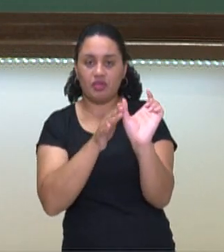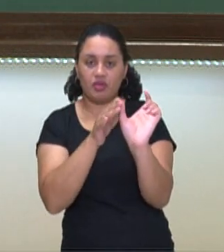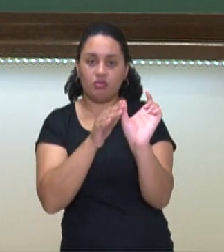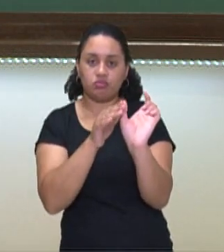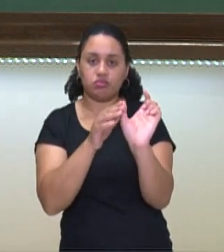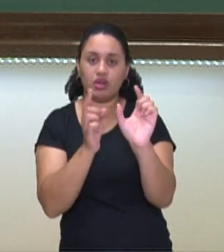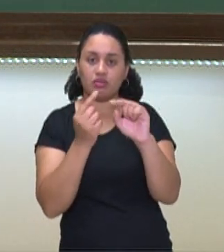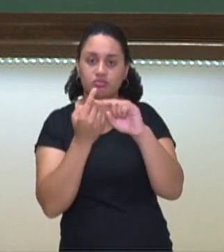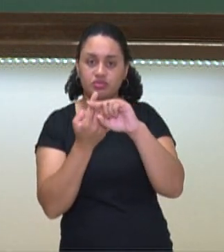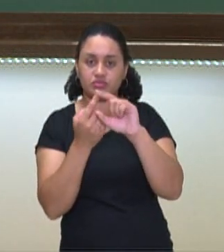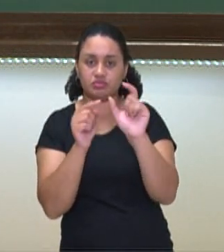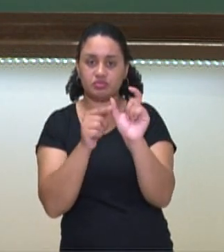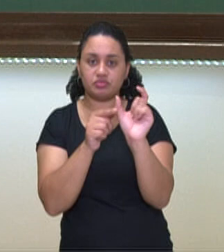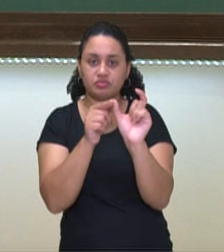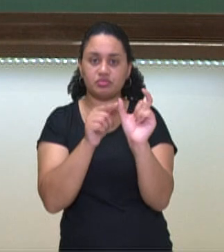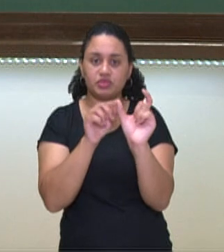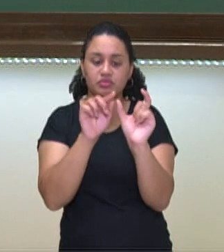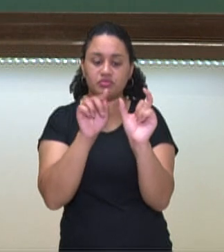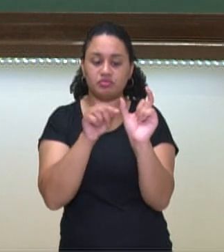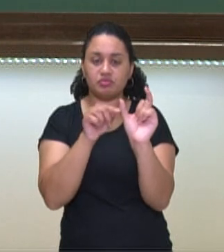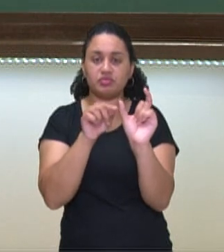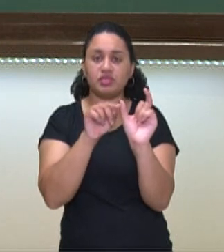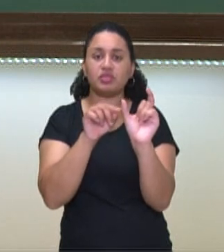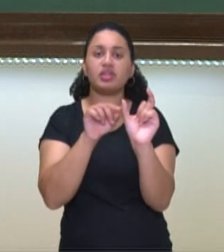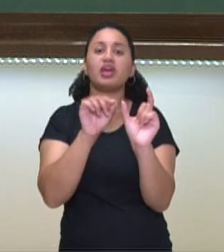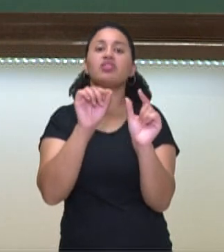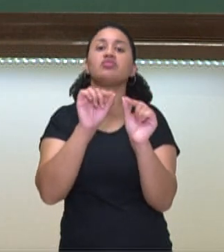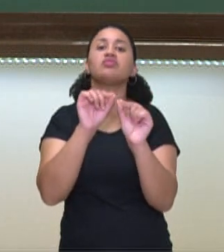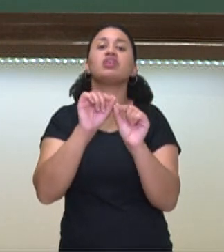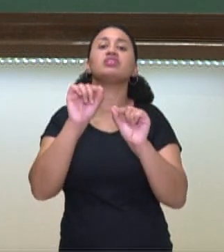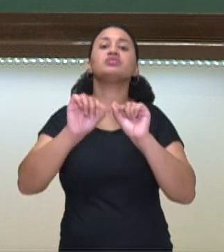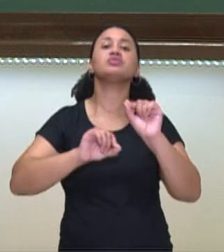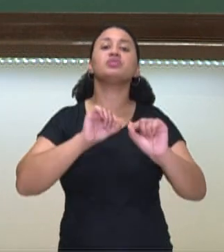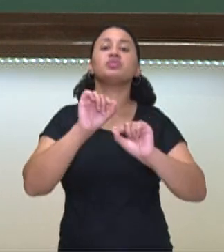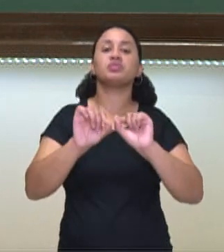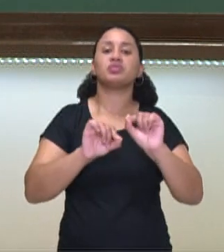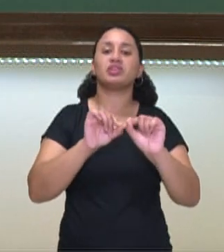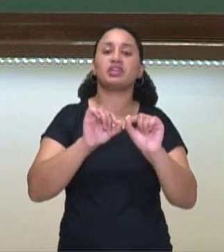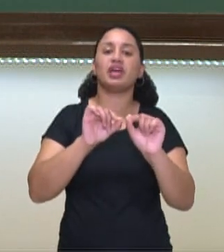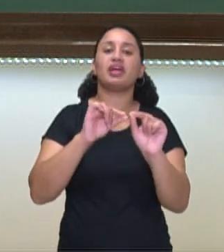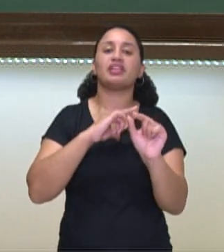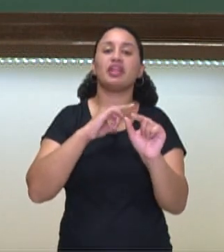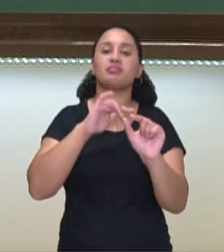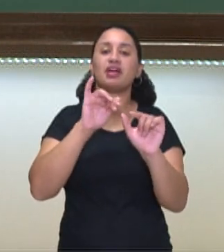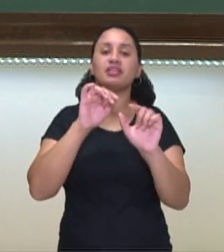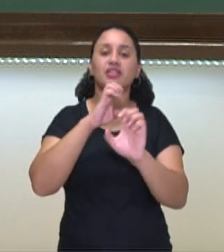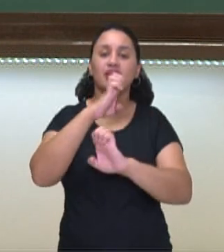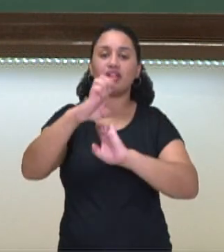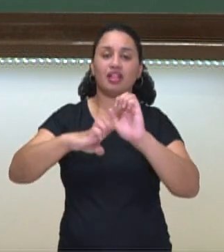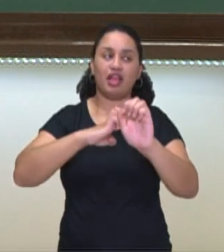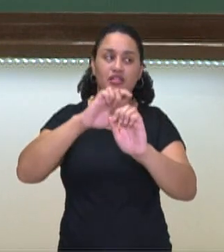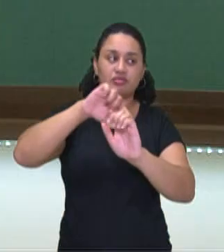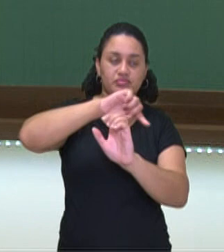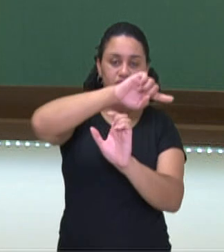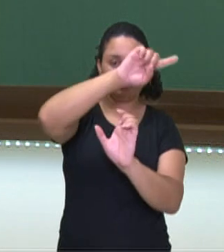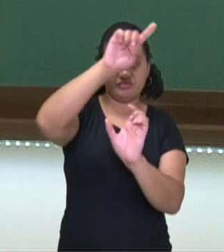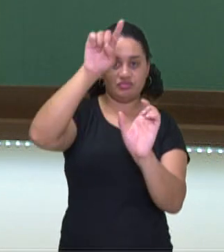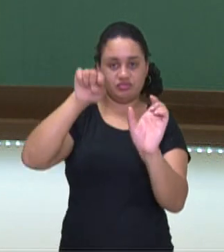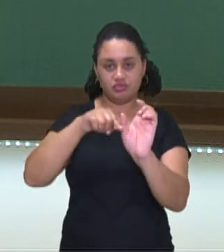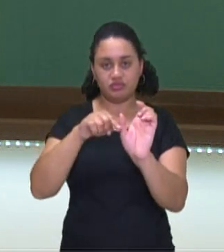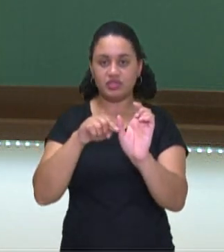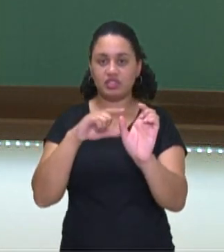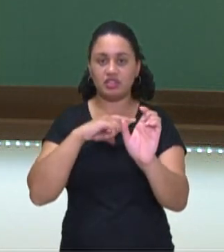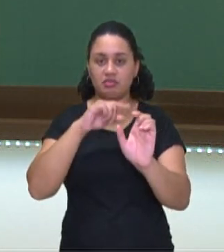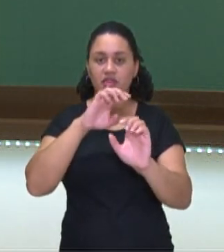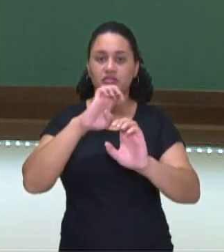outro polo que tem a saliência, eu estou facilitando o fluxo de elétron de um polo para o outro, tá